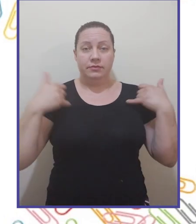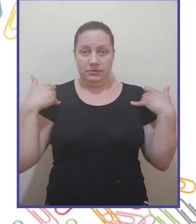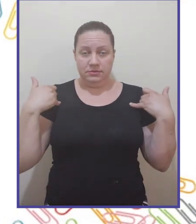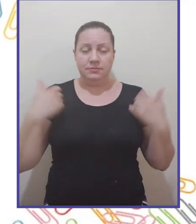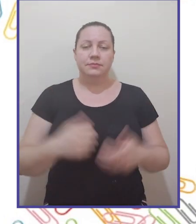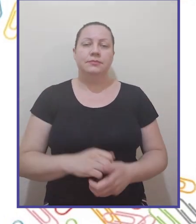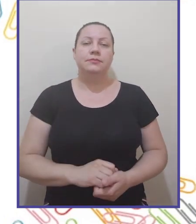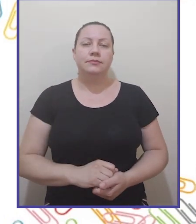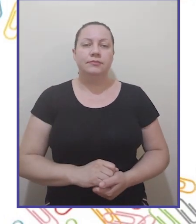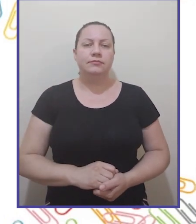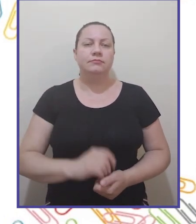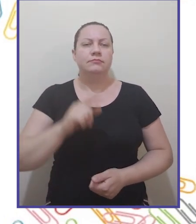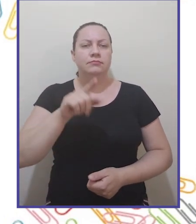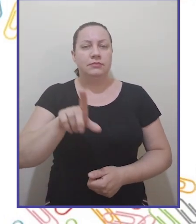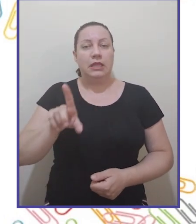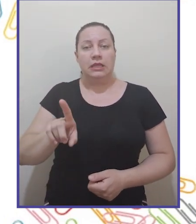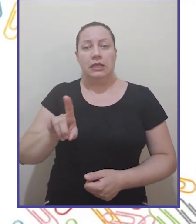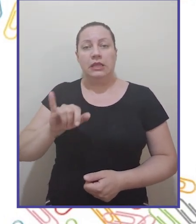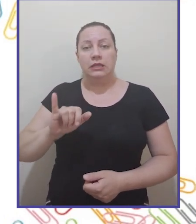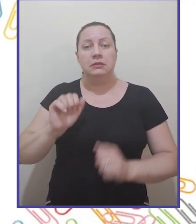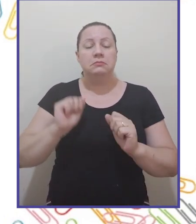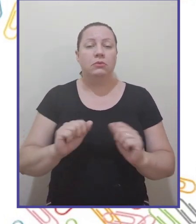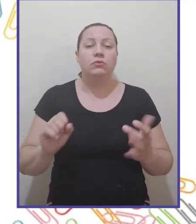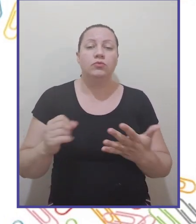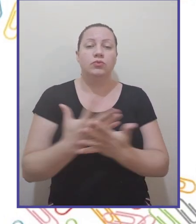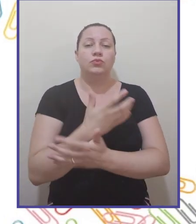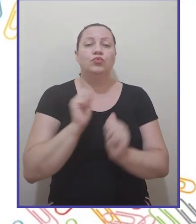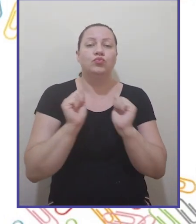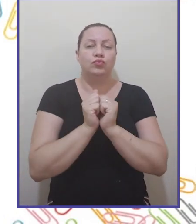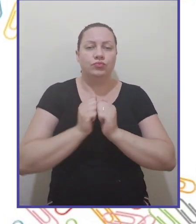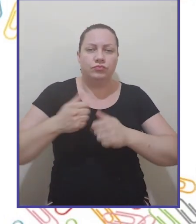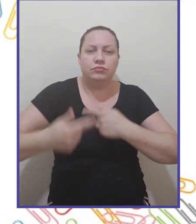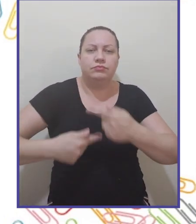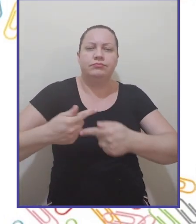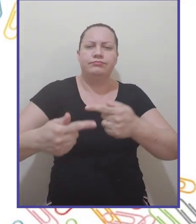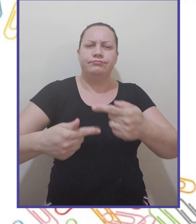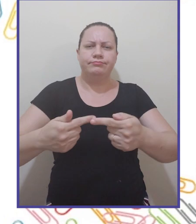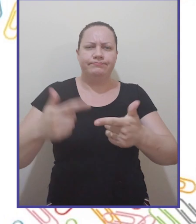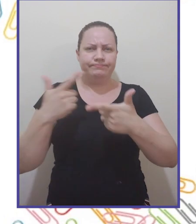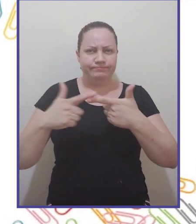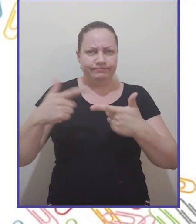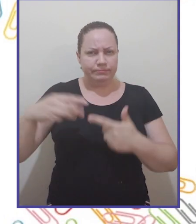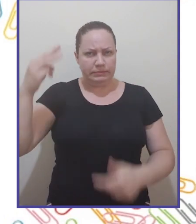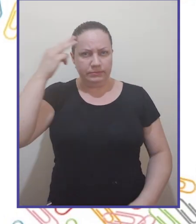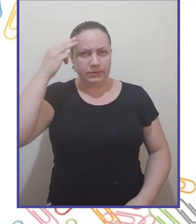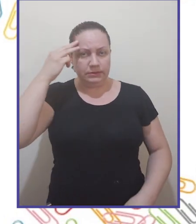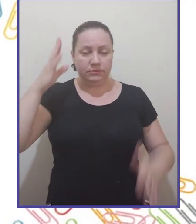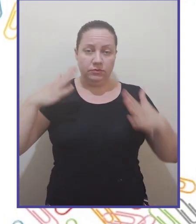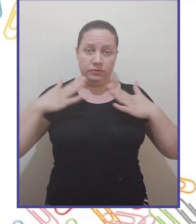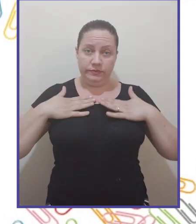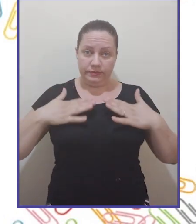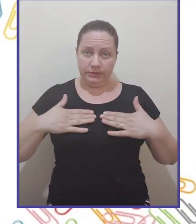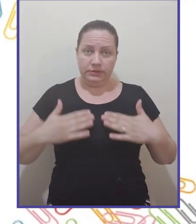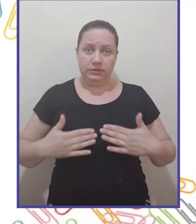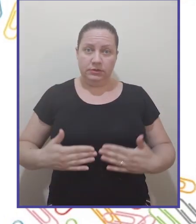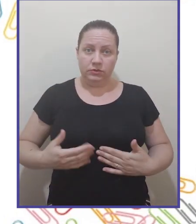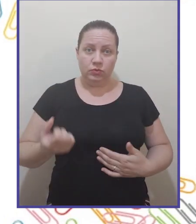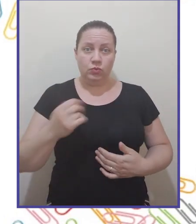DI pode ocorrer junto a síndromes genéticas, transtornos mentais, problemas físicos